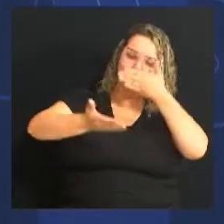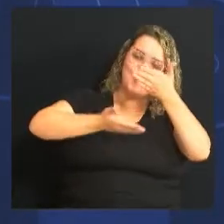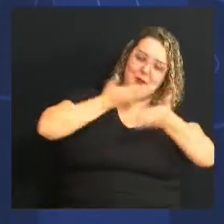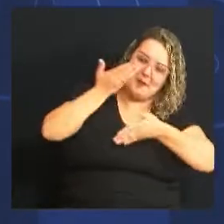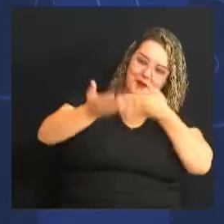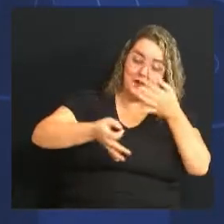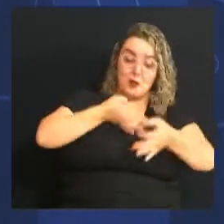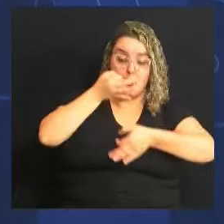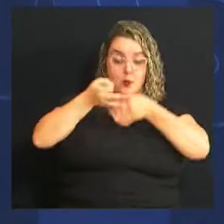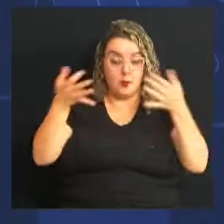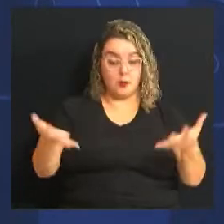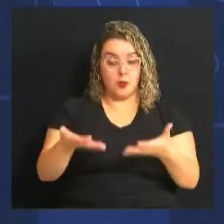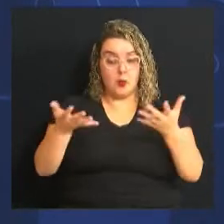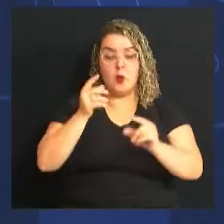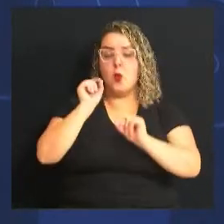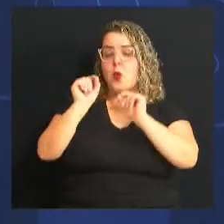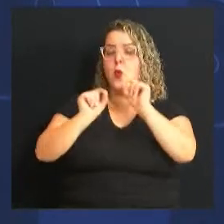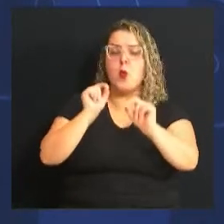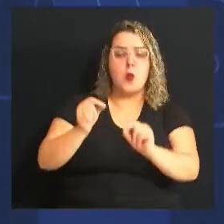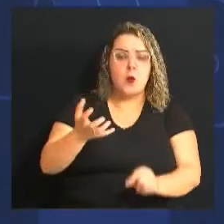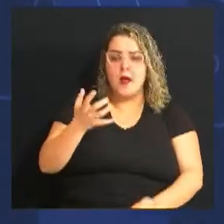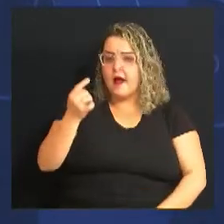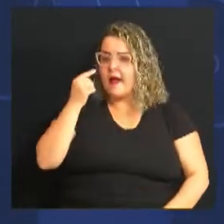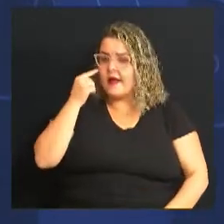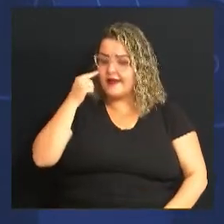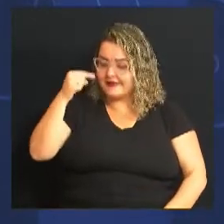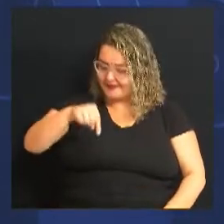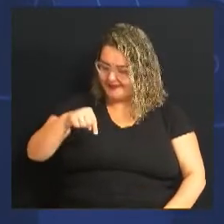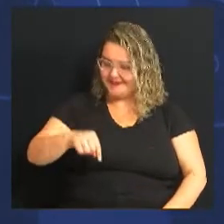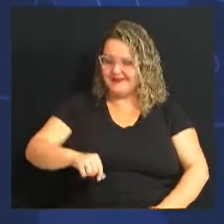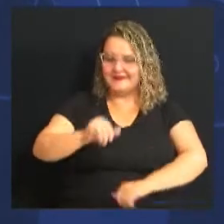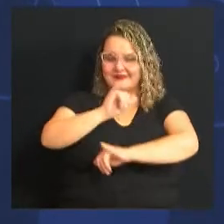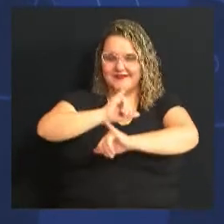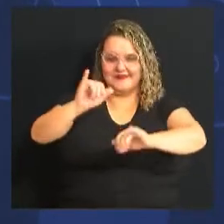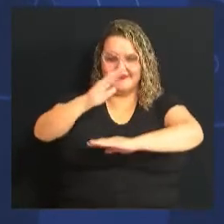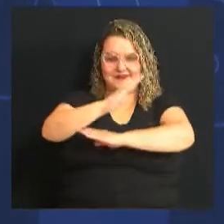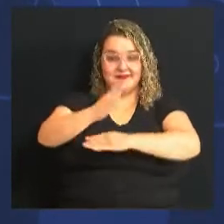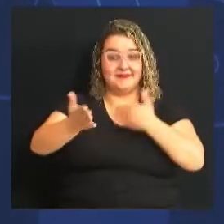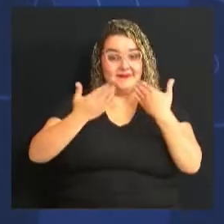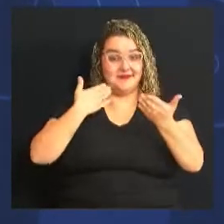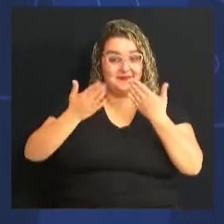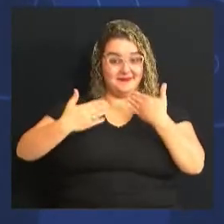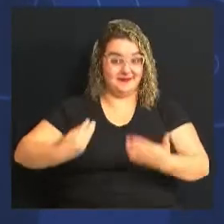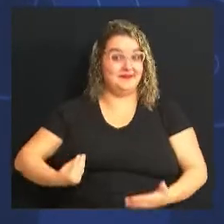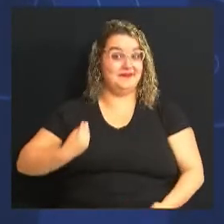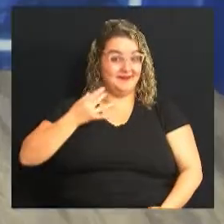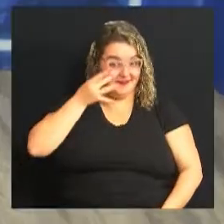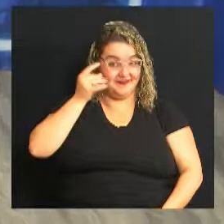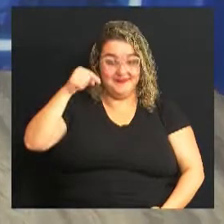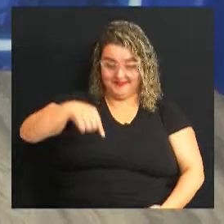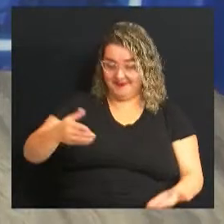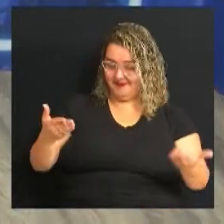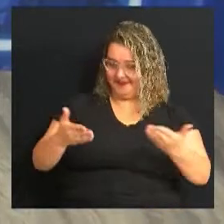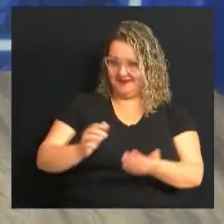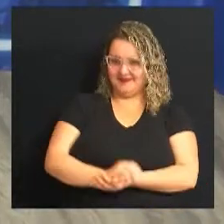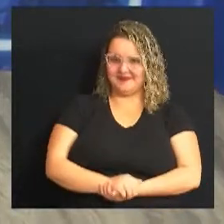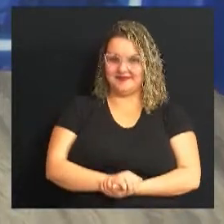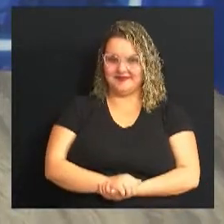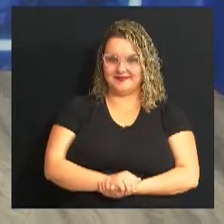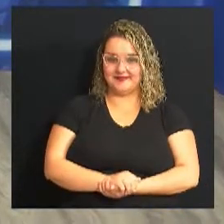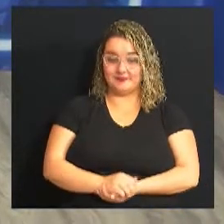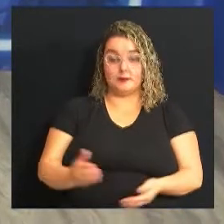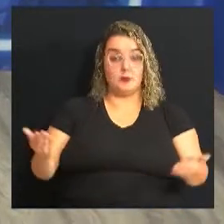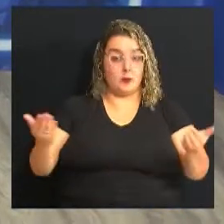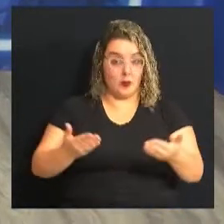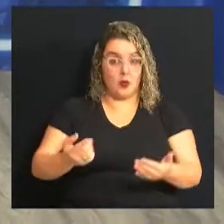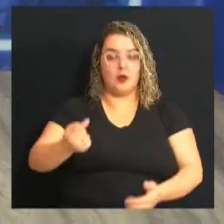crítica construtiva, o que você quer assistir aqui no nosso telejornal, que a gente conversa ao vivo. Confira a